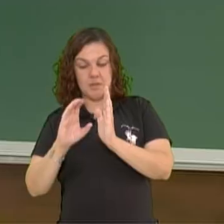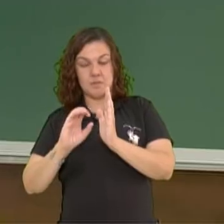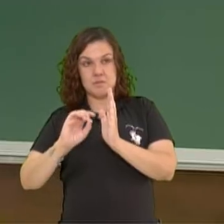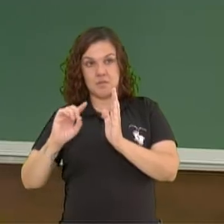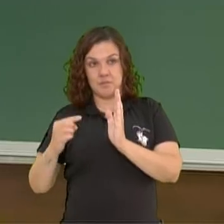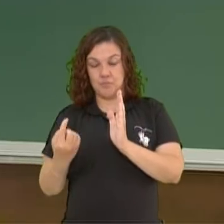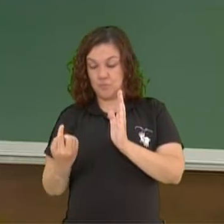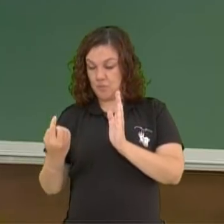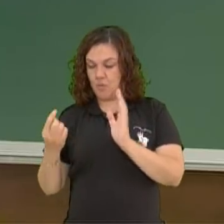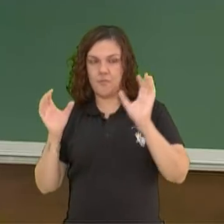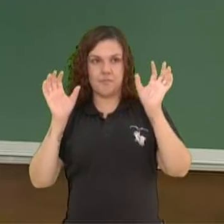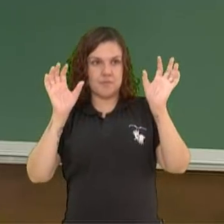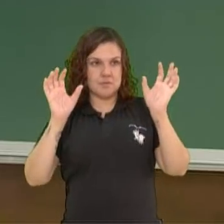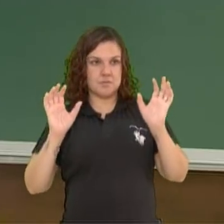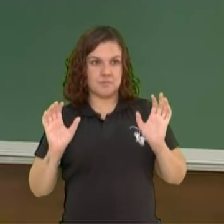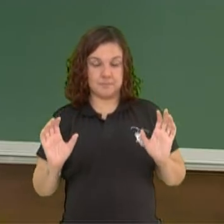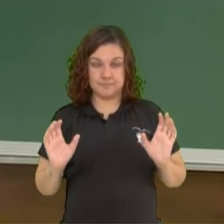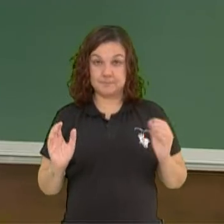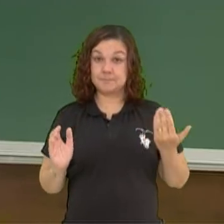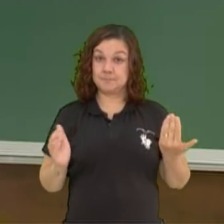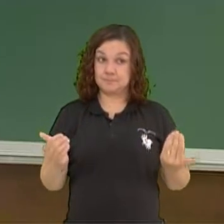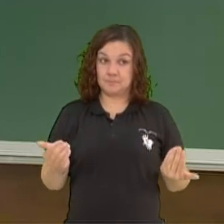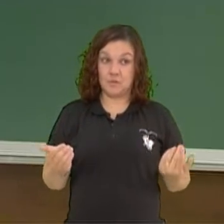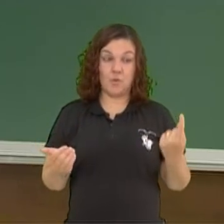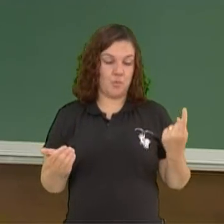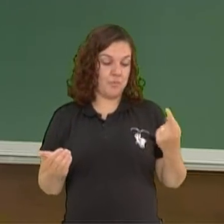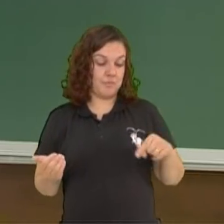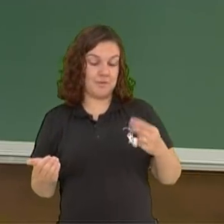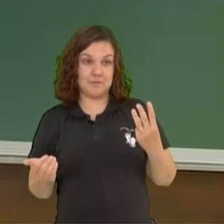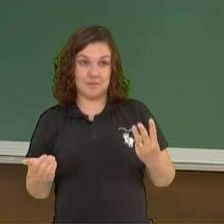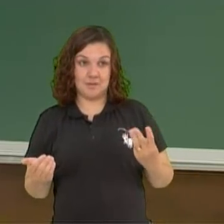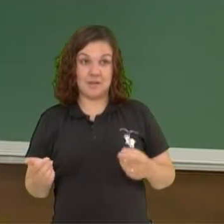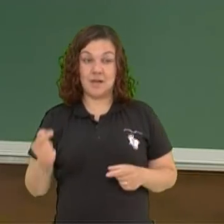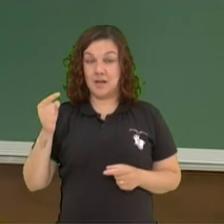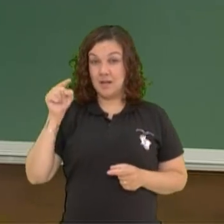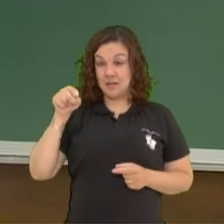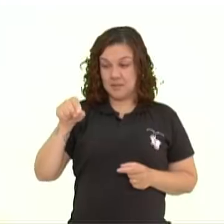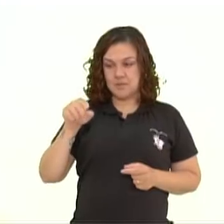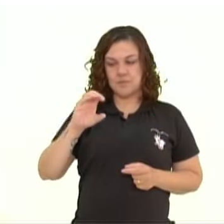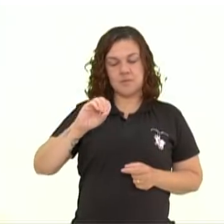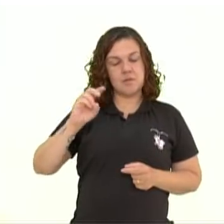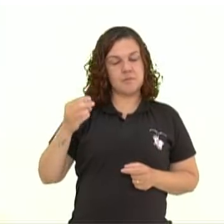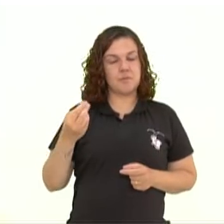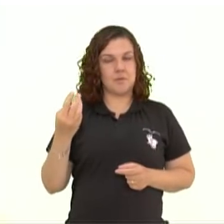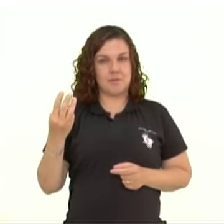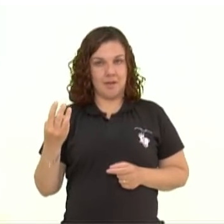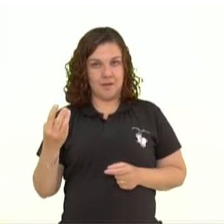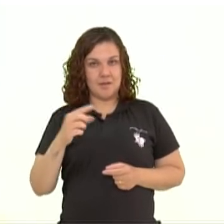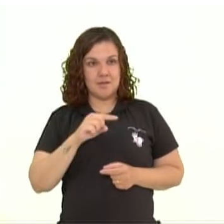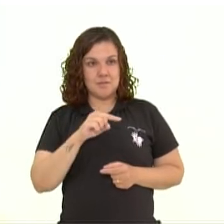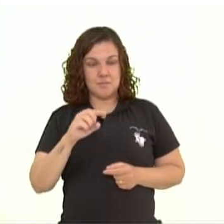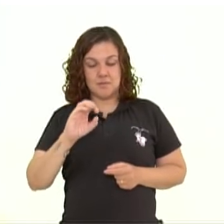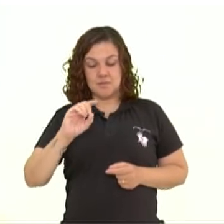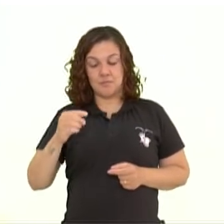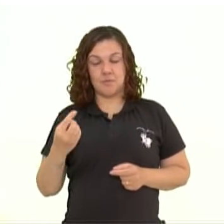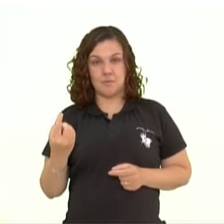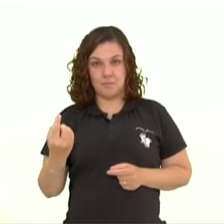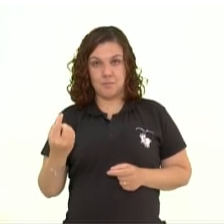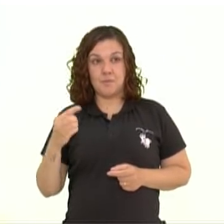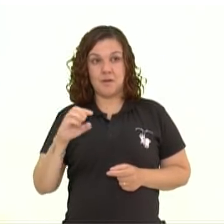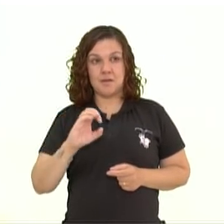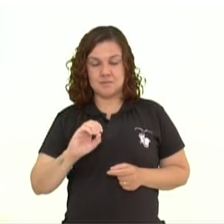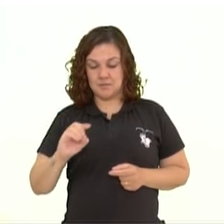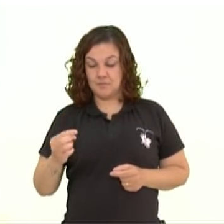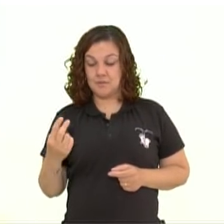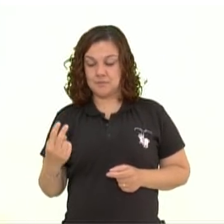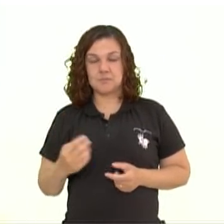professora montou a continha aqui, ó, 1,5 menos 0,2 é 1,3. E ali 0,3 menos 0,1 é 0,2. Resolvi o